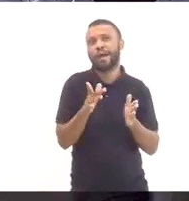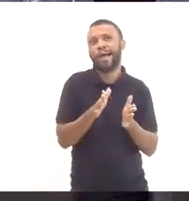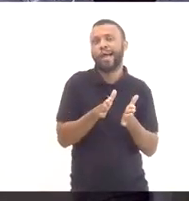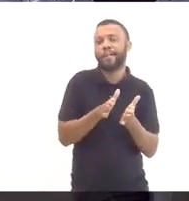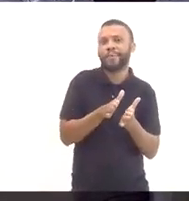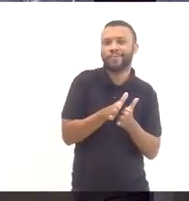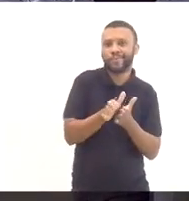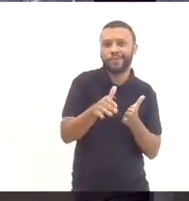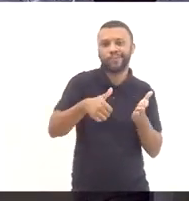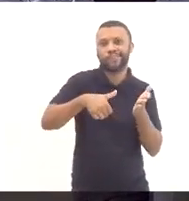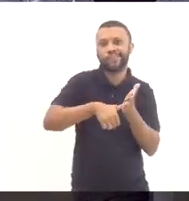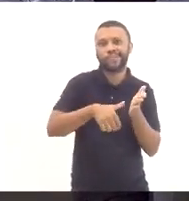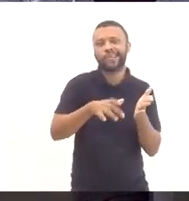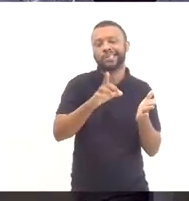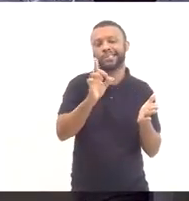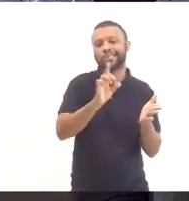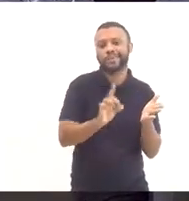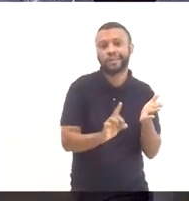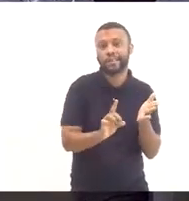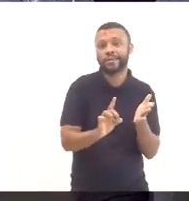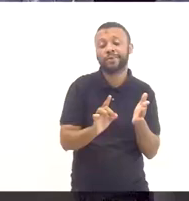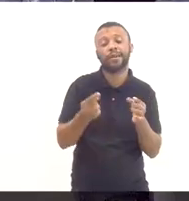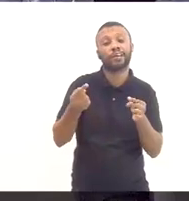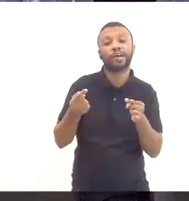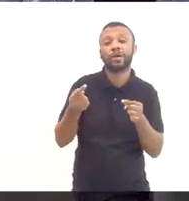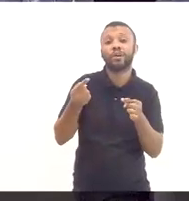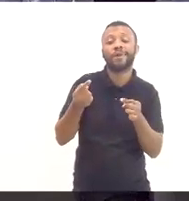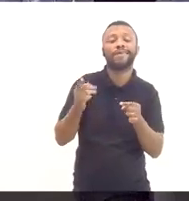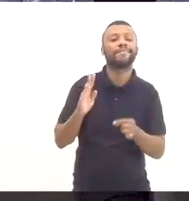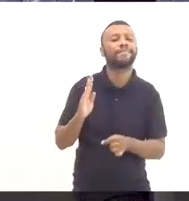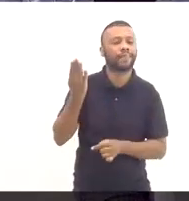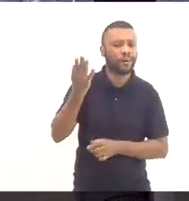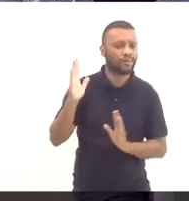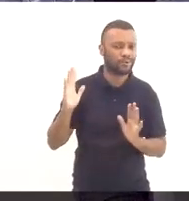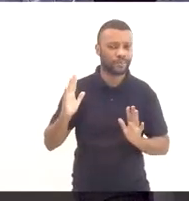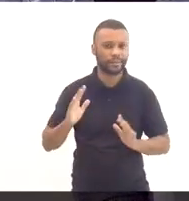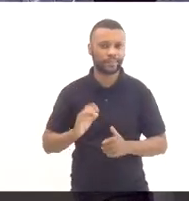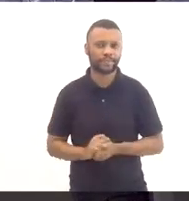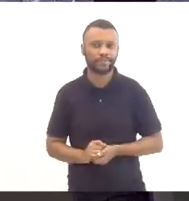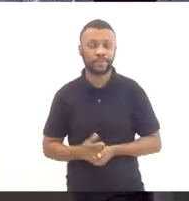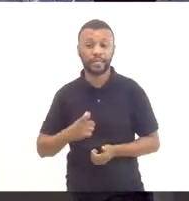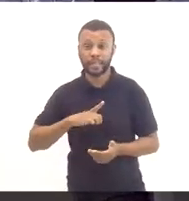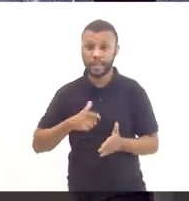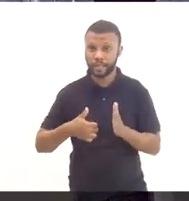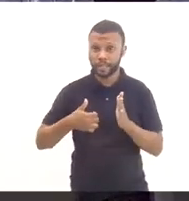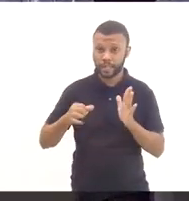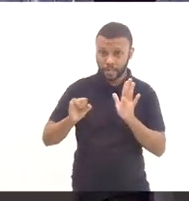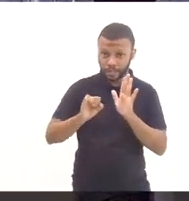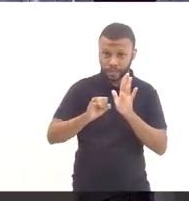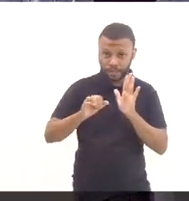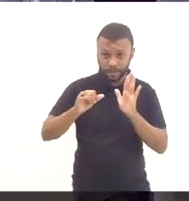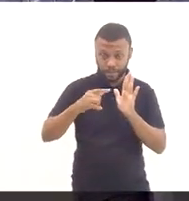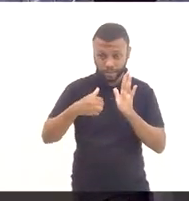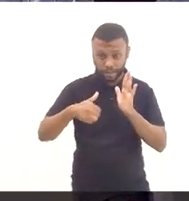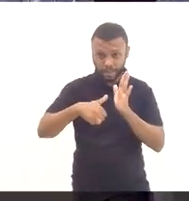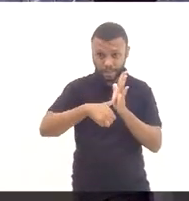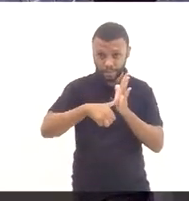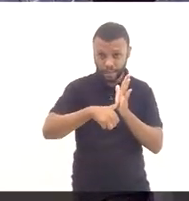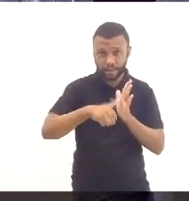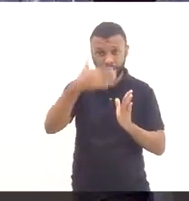carteira de identidade deficiente sendo que a criança não é deficiente ele tem identidade própria é deficiente